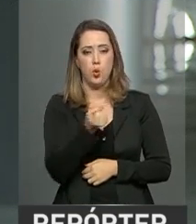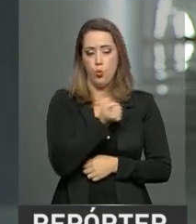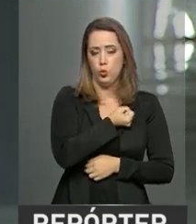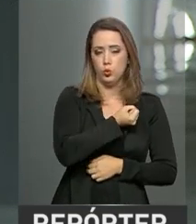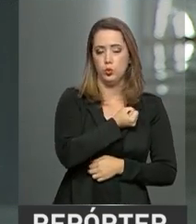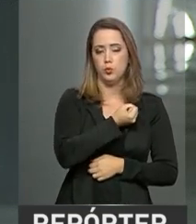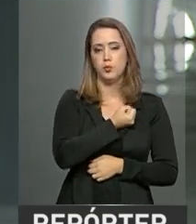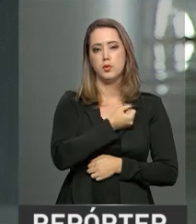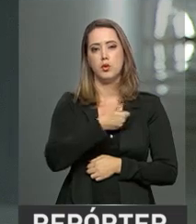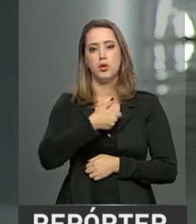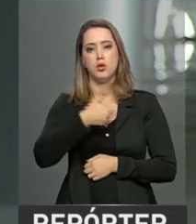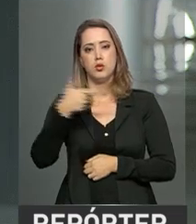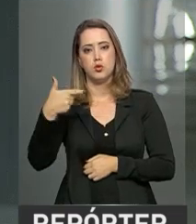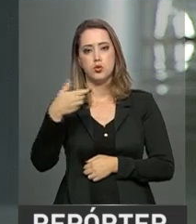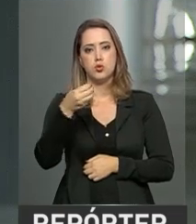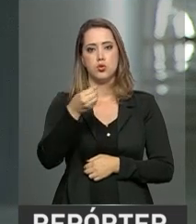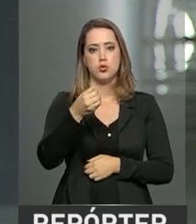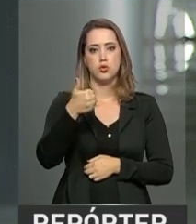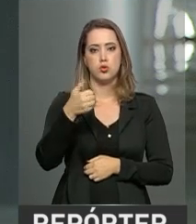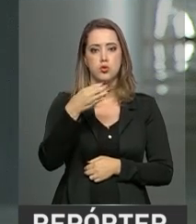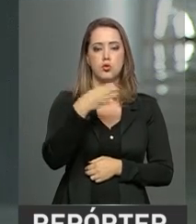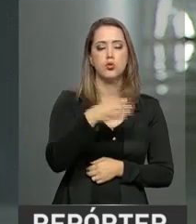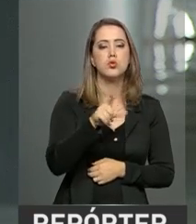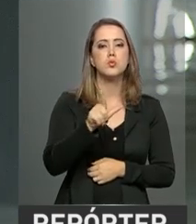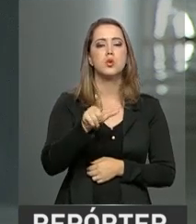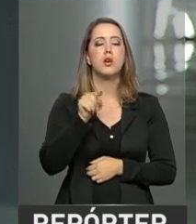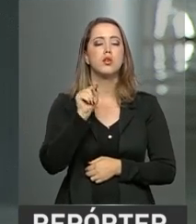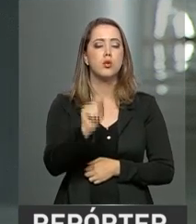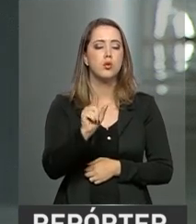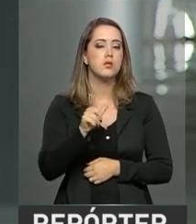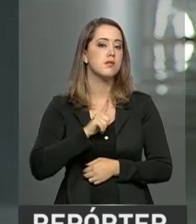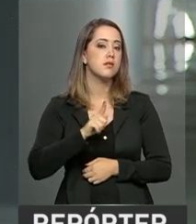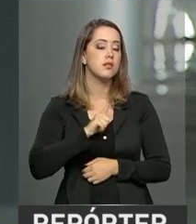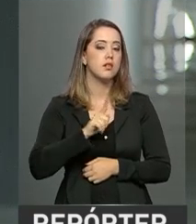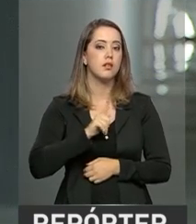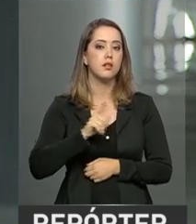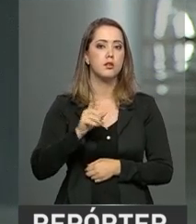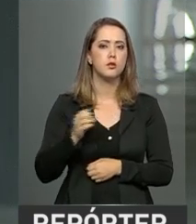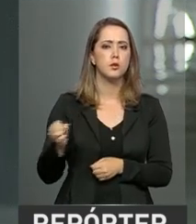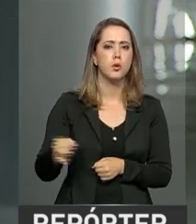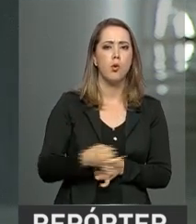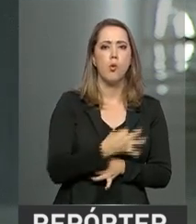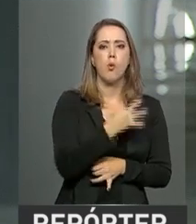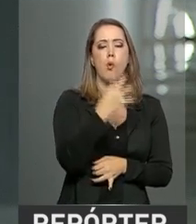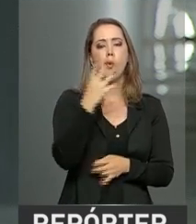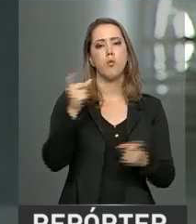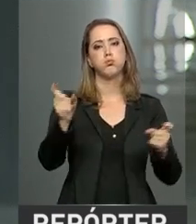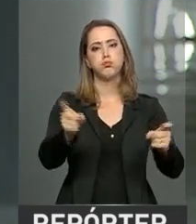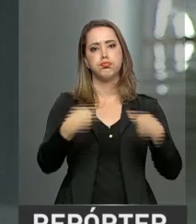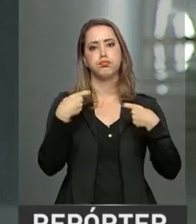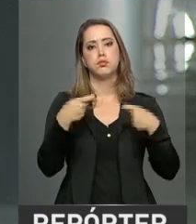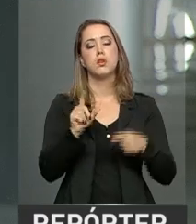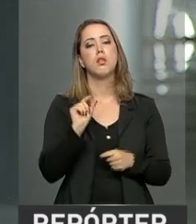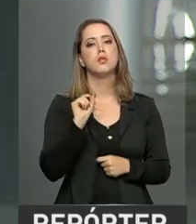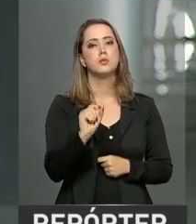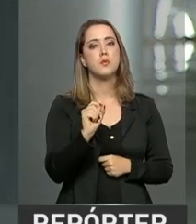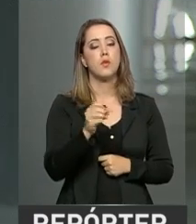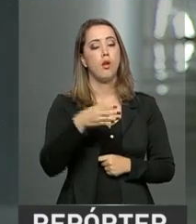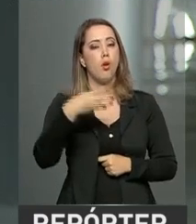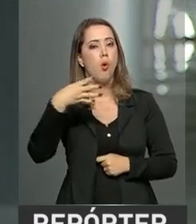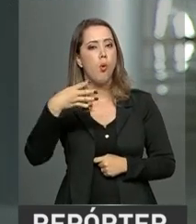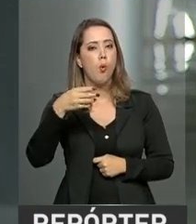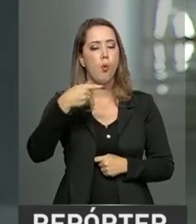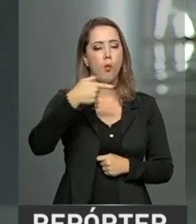de estupro são de 2014. Neste ano, segundo o Fórum Brasileiro de Segurança Pública, ocorreram no Brasil